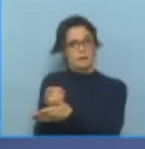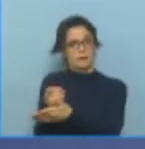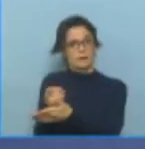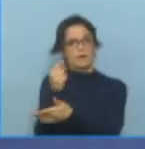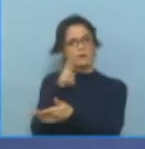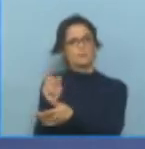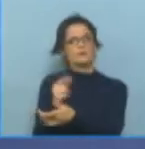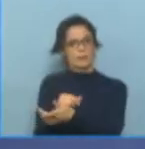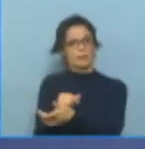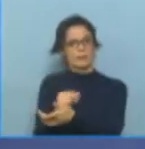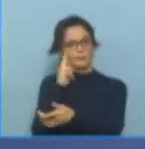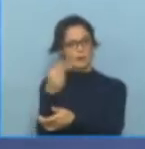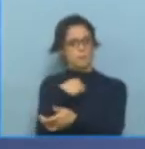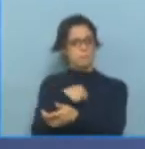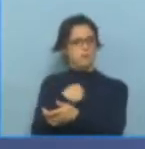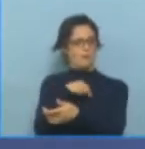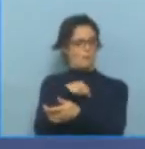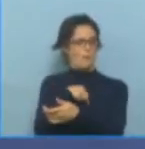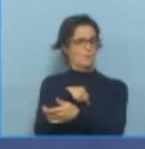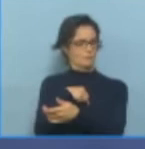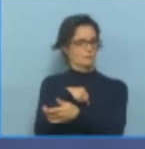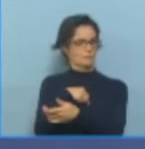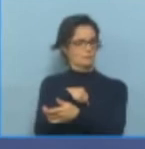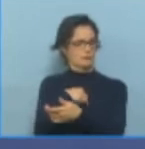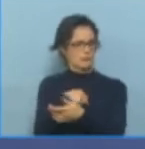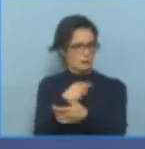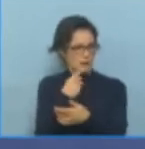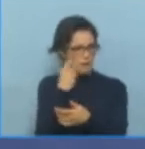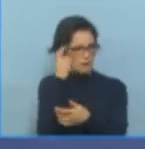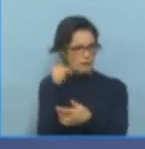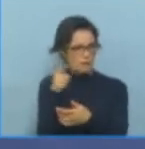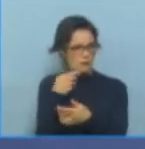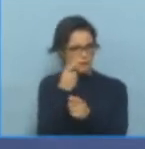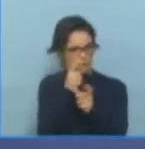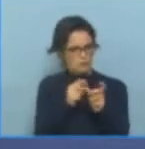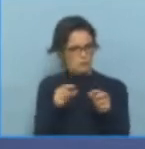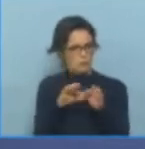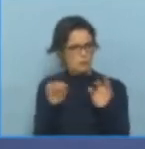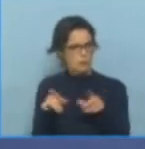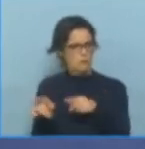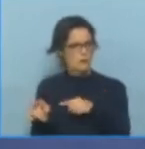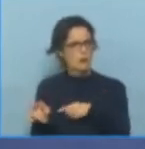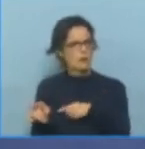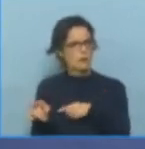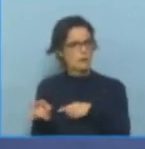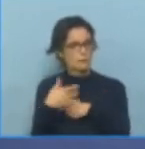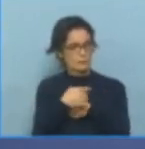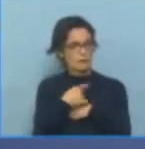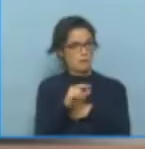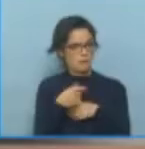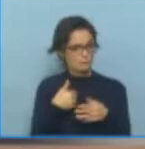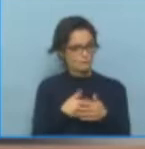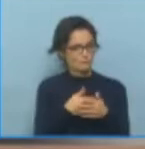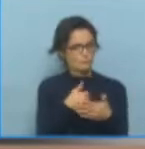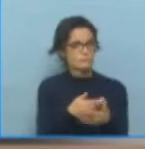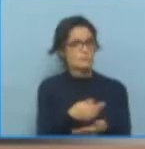nosso orgulho. Nos confronta com isso e nos torna muito mais humanos, nos torna muito mais sensível aos outros,